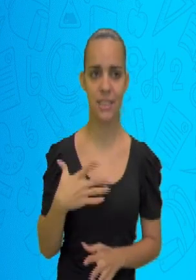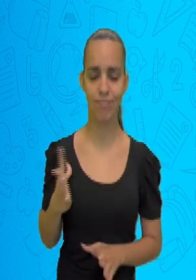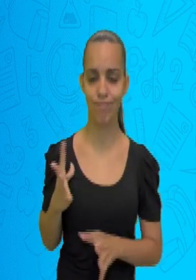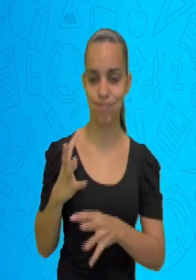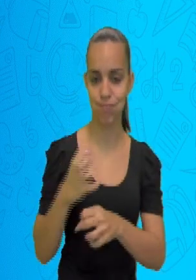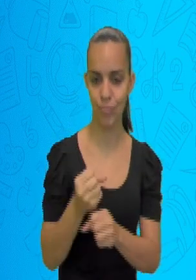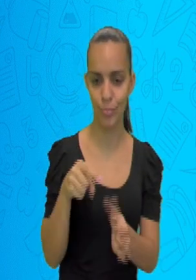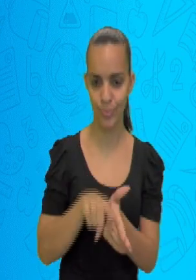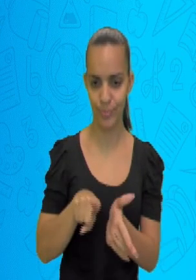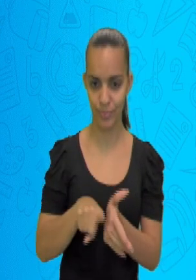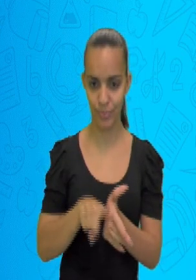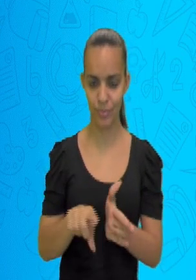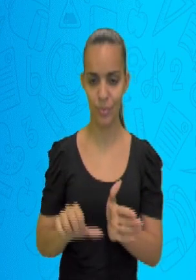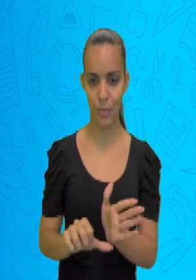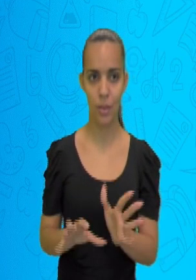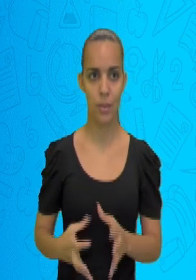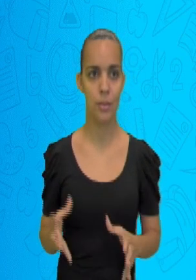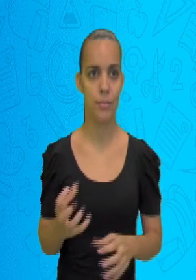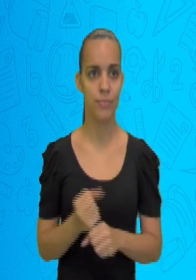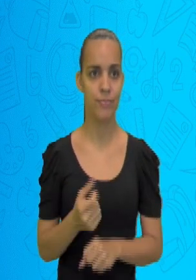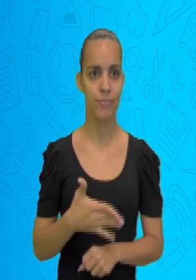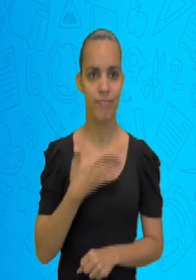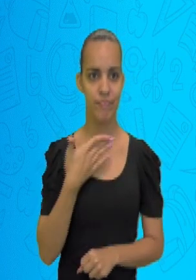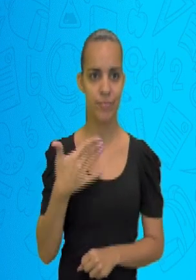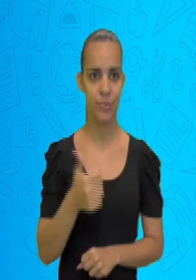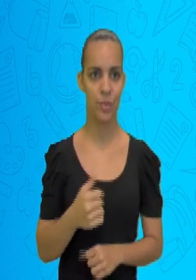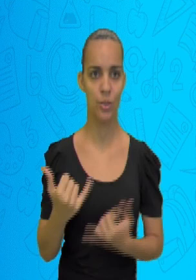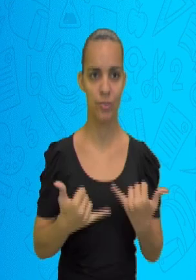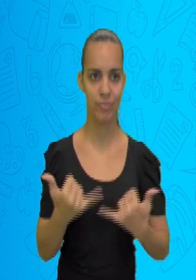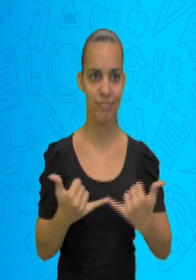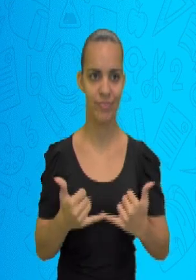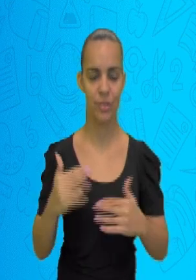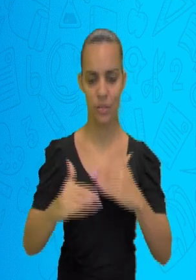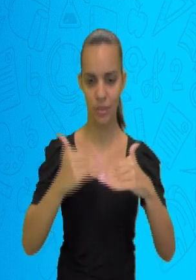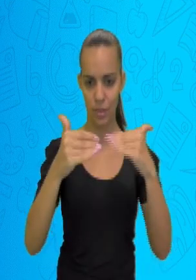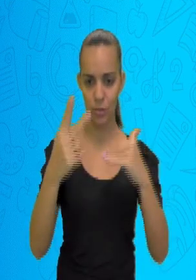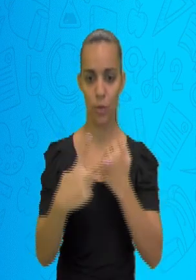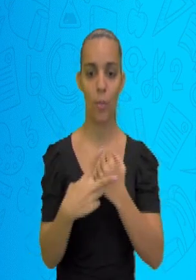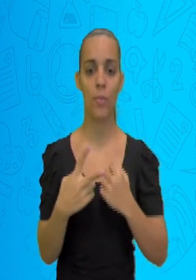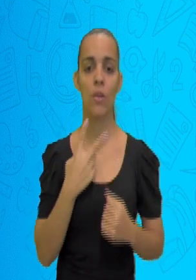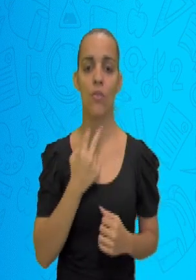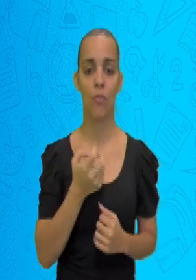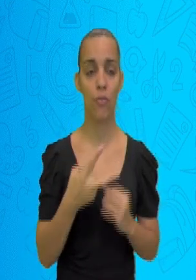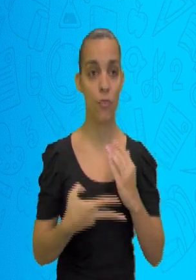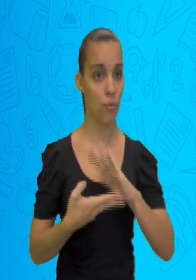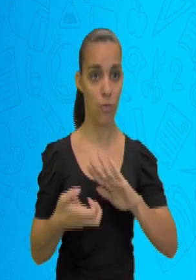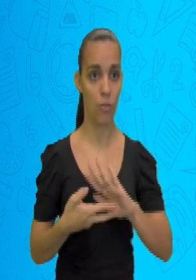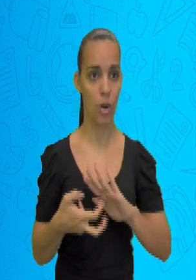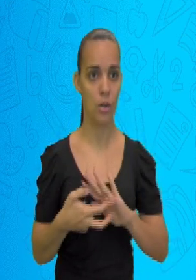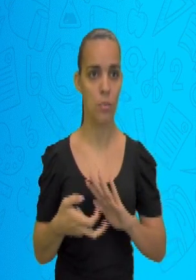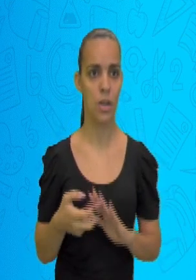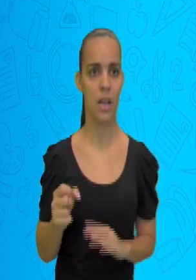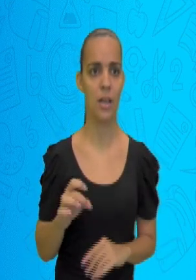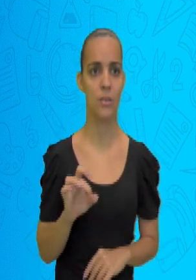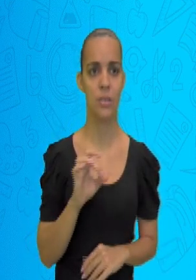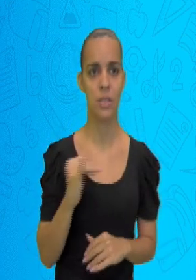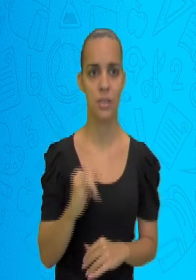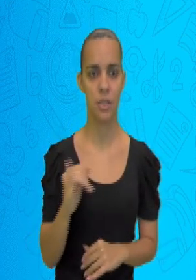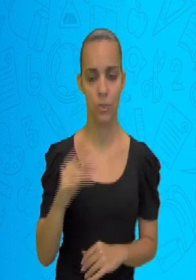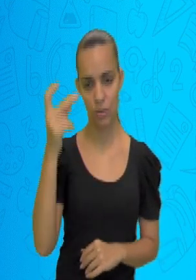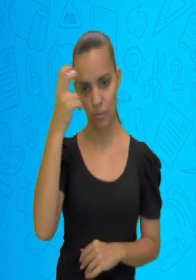de perguntas. O jogo desenvolve o vocabulário intelectual das crianças. Dica 10 para